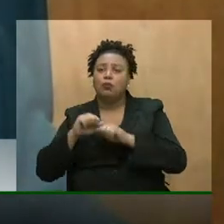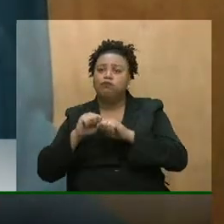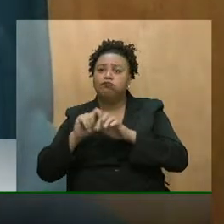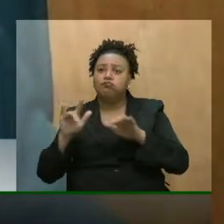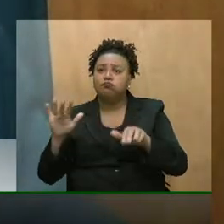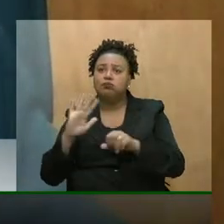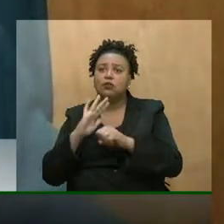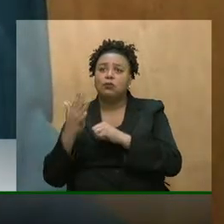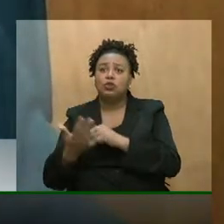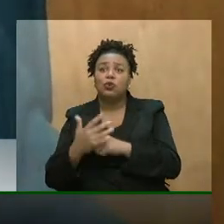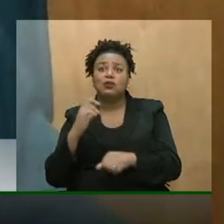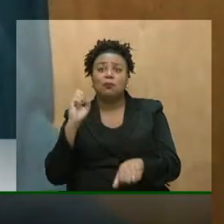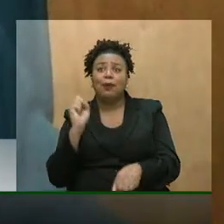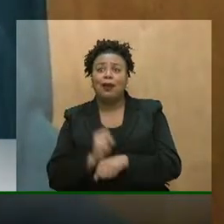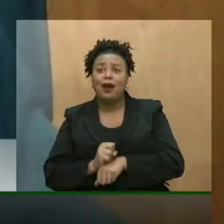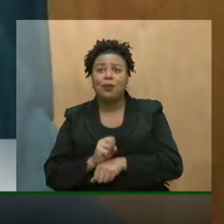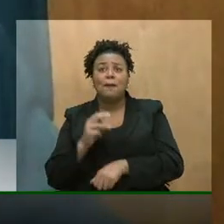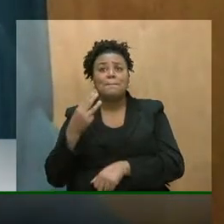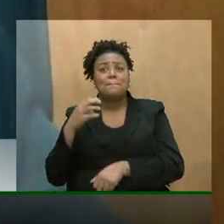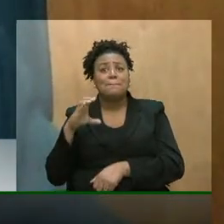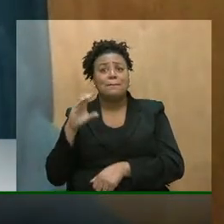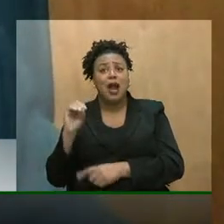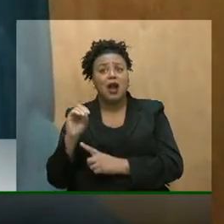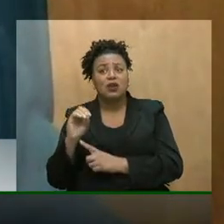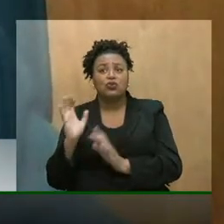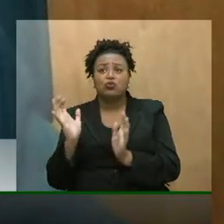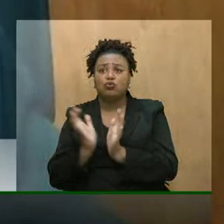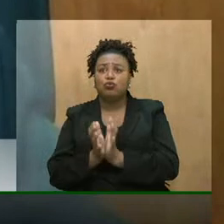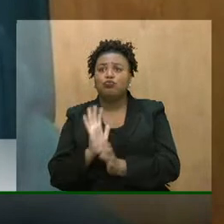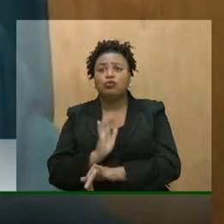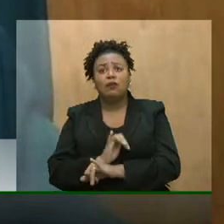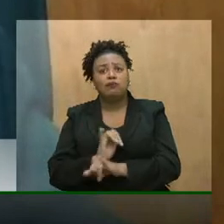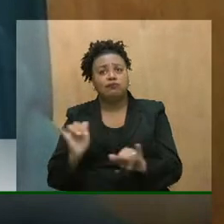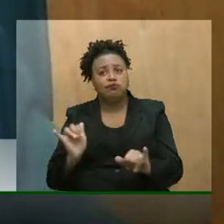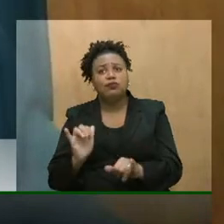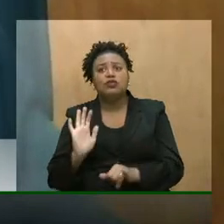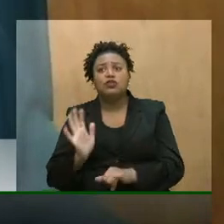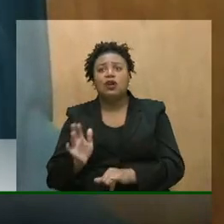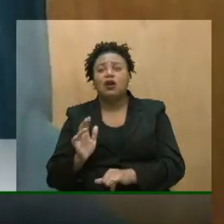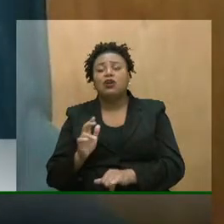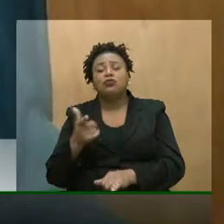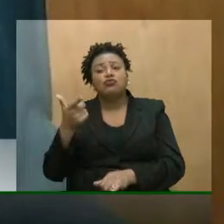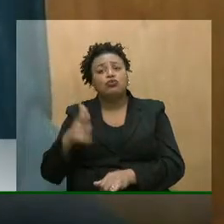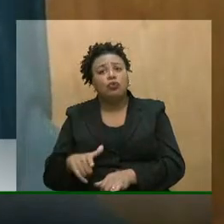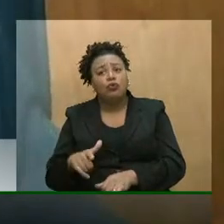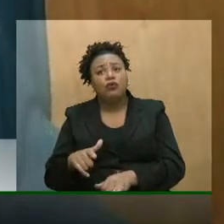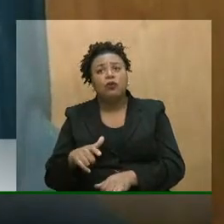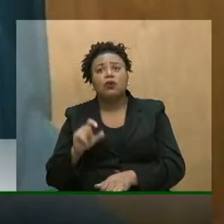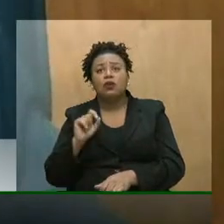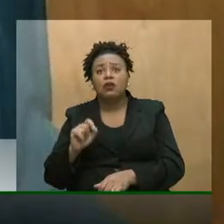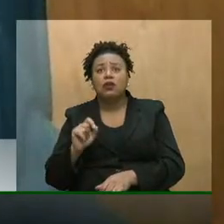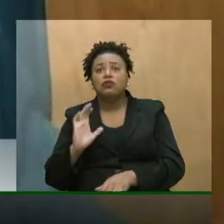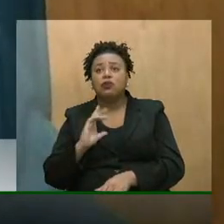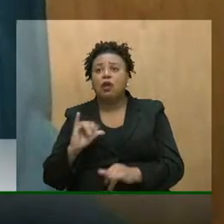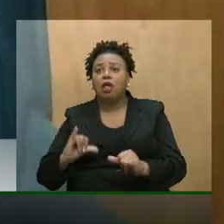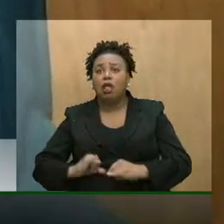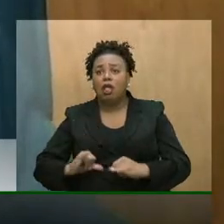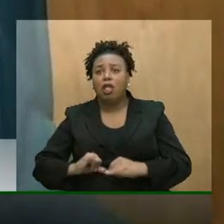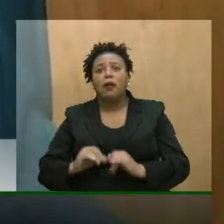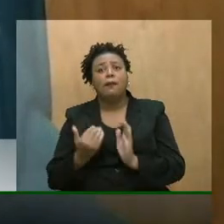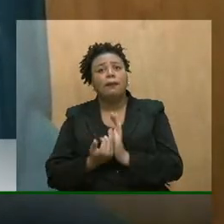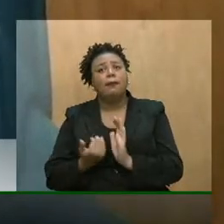a estar parada desde março. A categoria já foi dita, nunca demais repetir, que está sofrendo